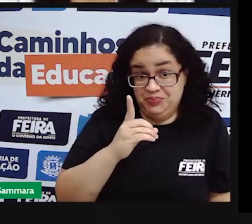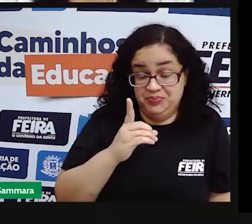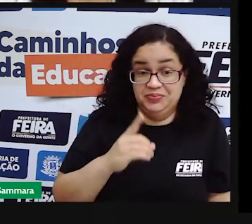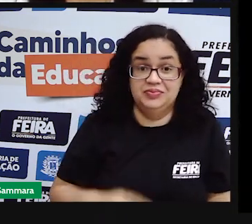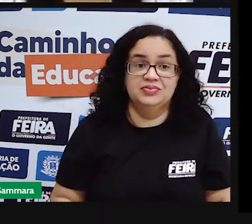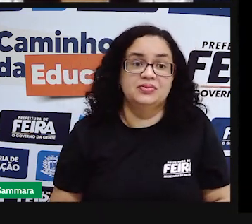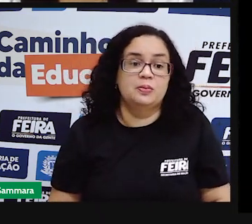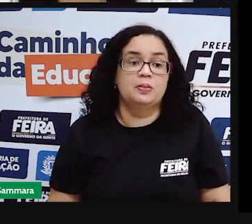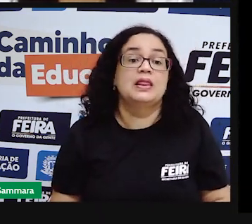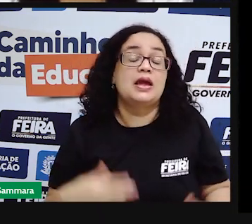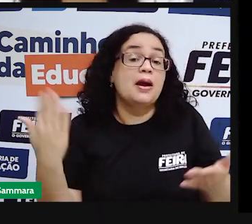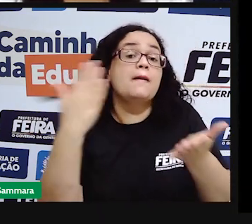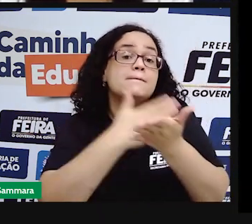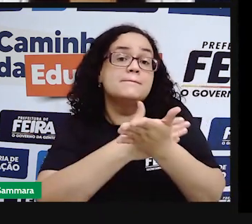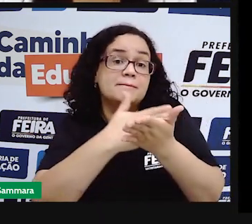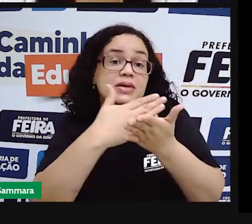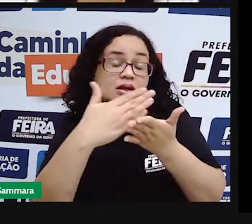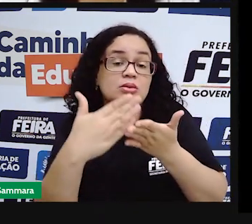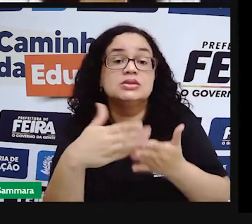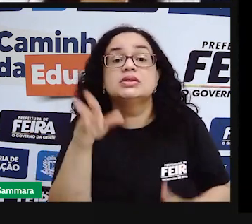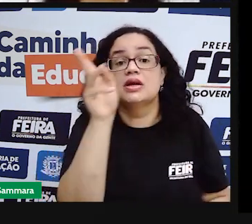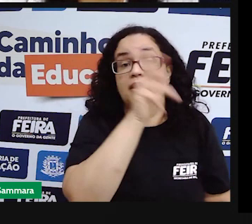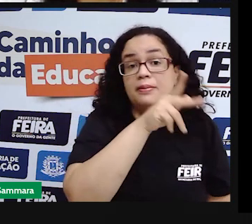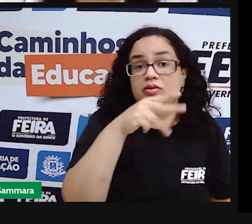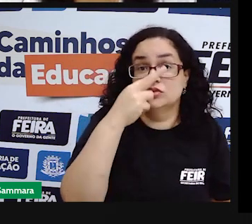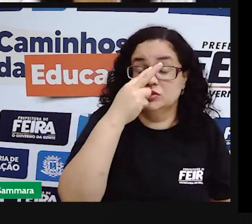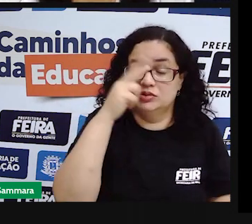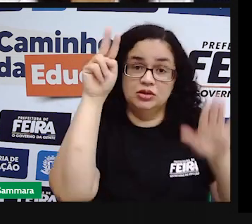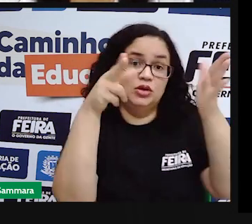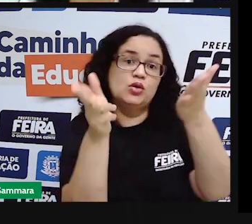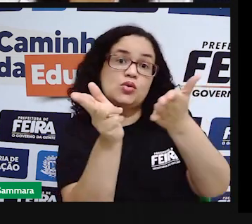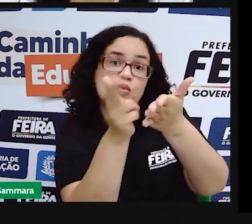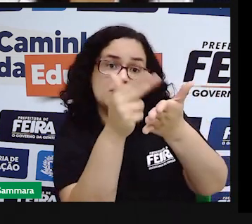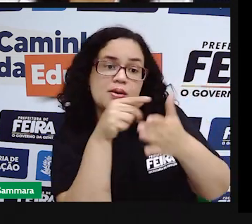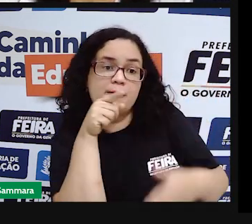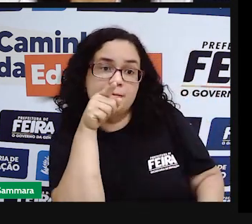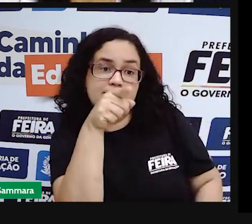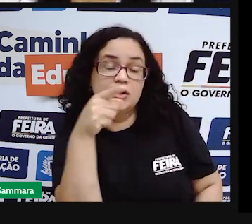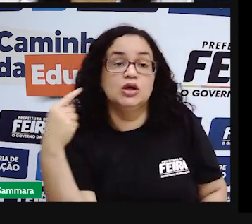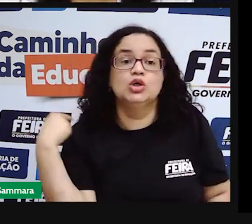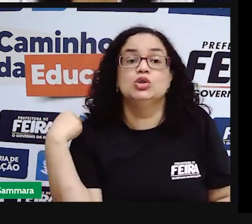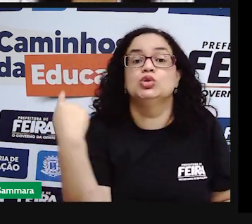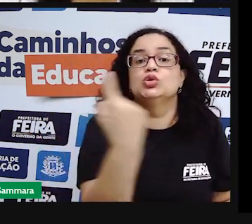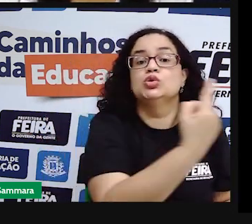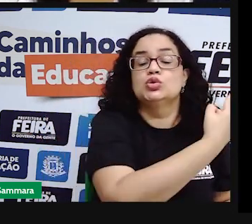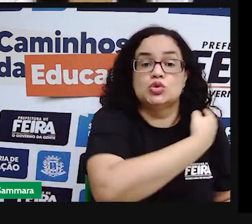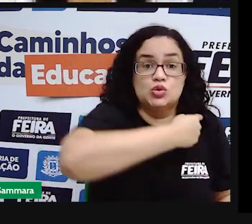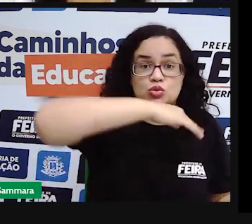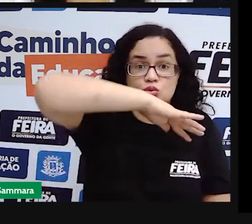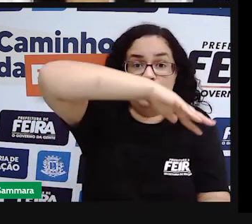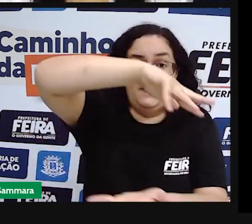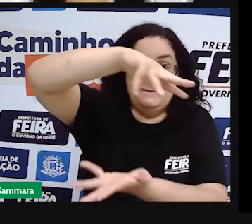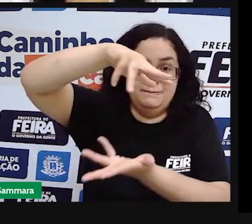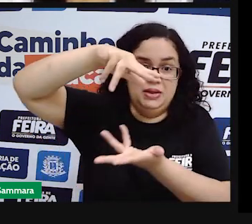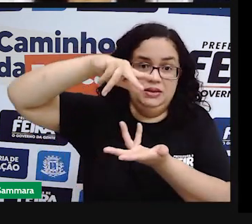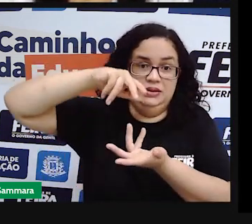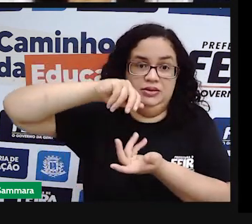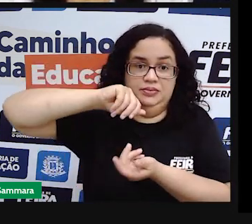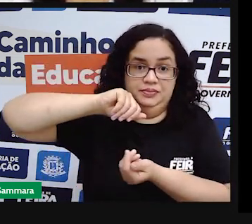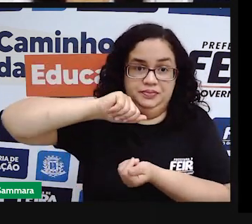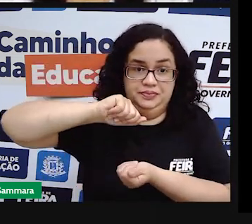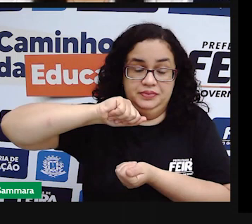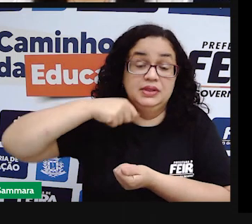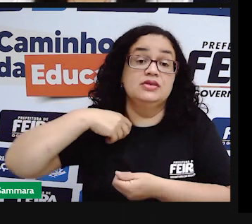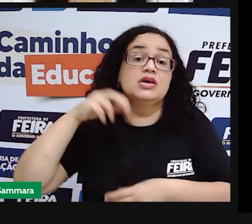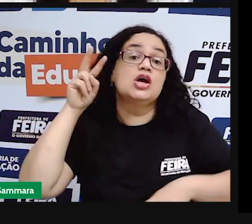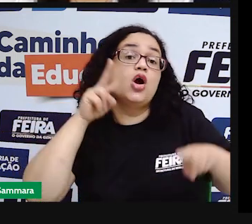Ó, para começar, colocou aí essa imagem, né? A imagem aí do nosso planeta Terra. E a gente